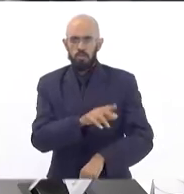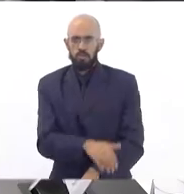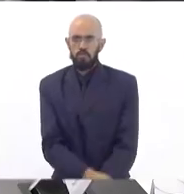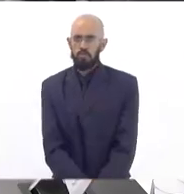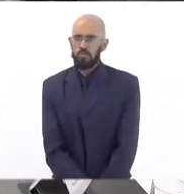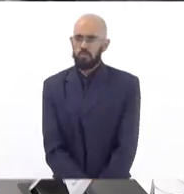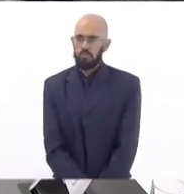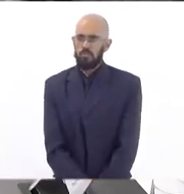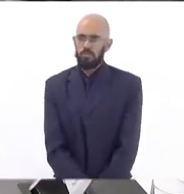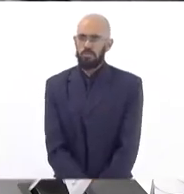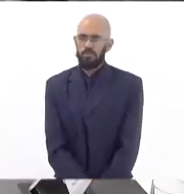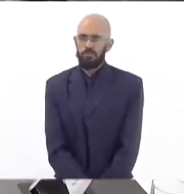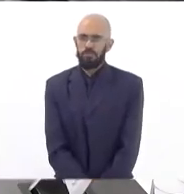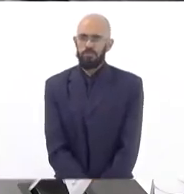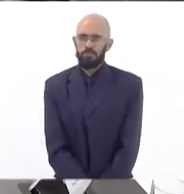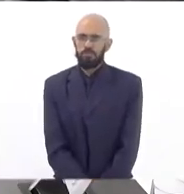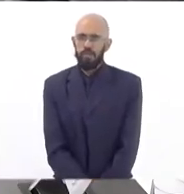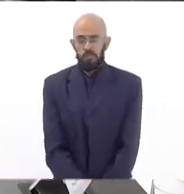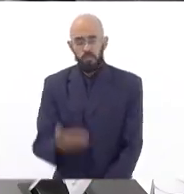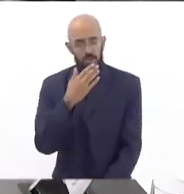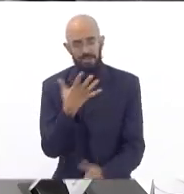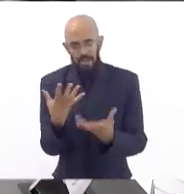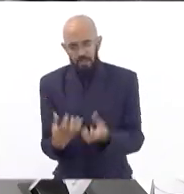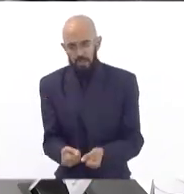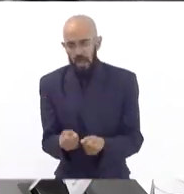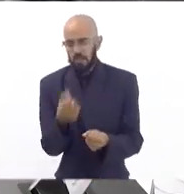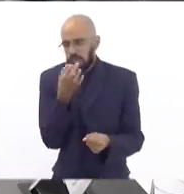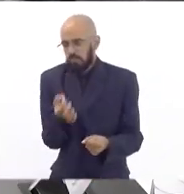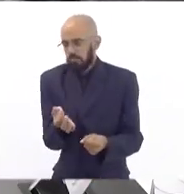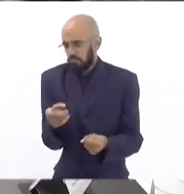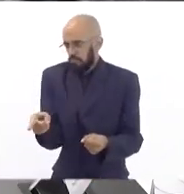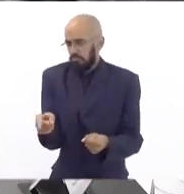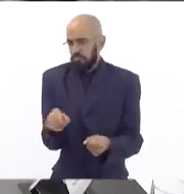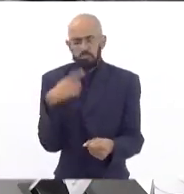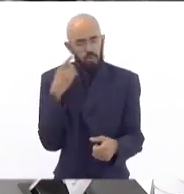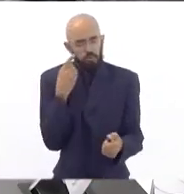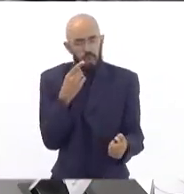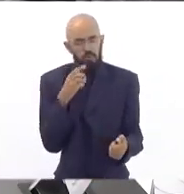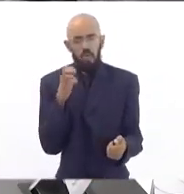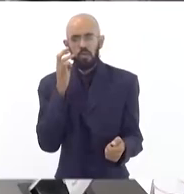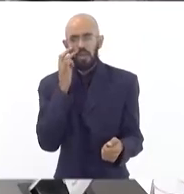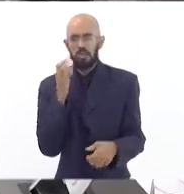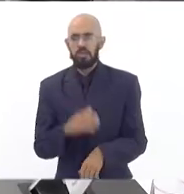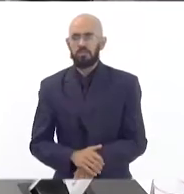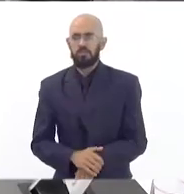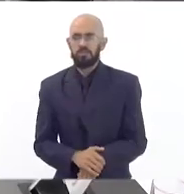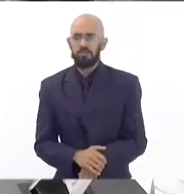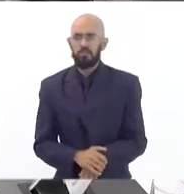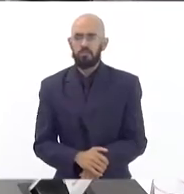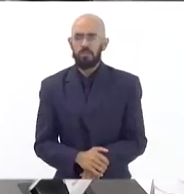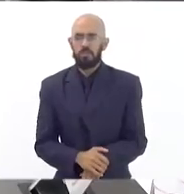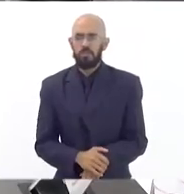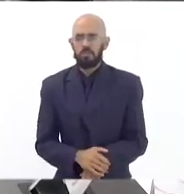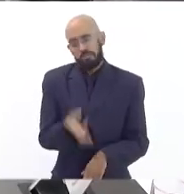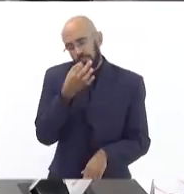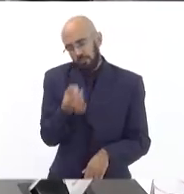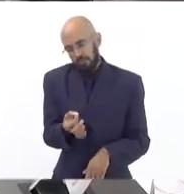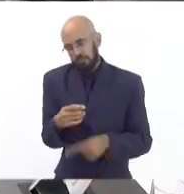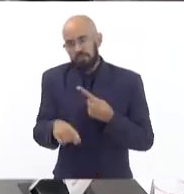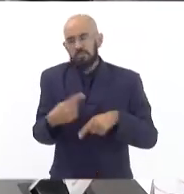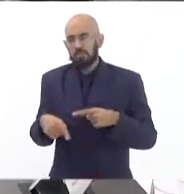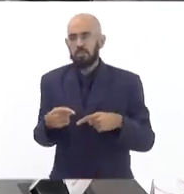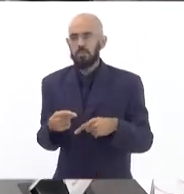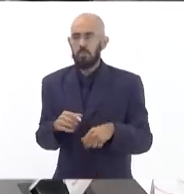eu vou acatar a solicitação da Tec Ok todos concordam waldeck sugeriu e